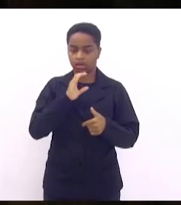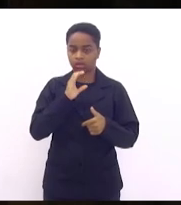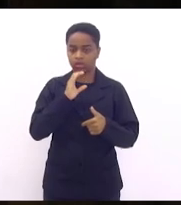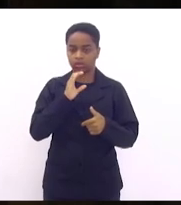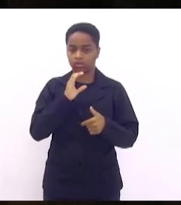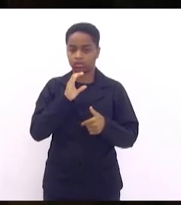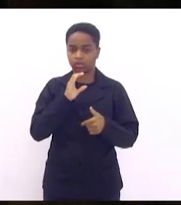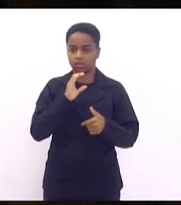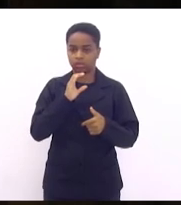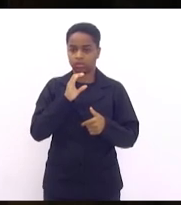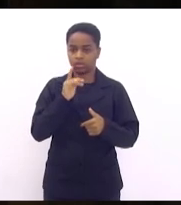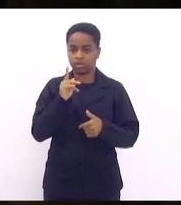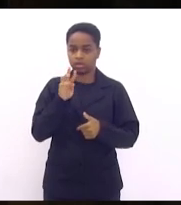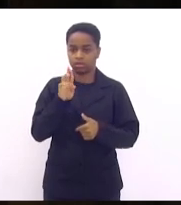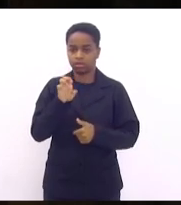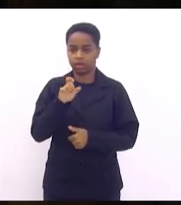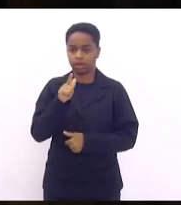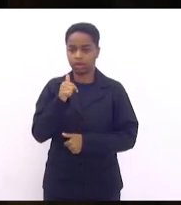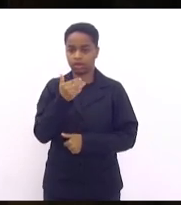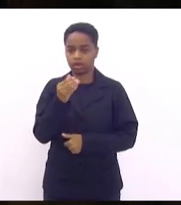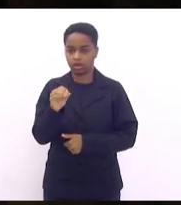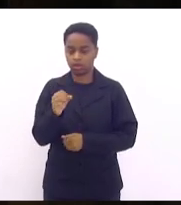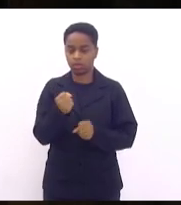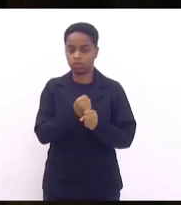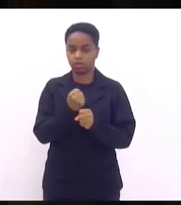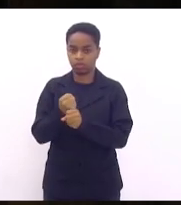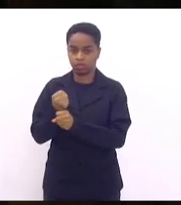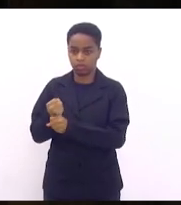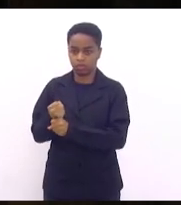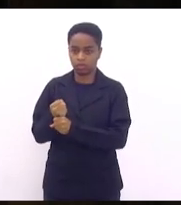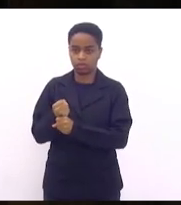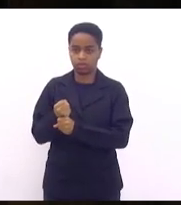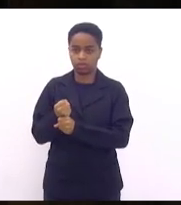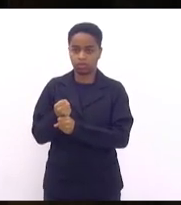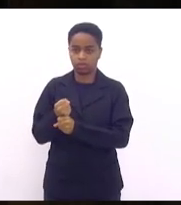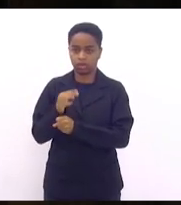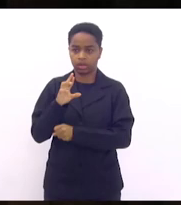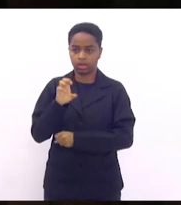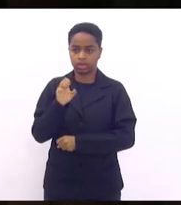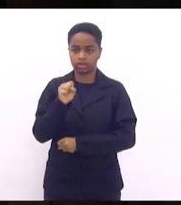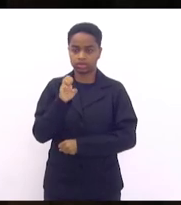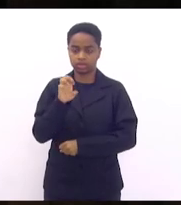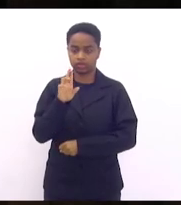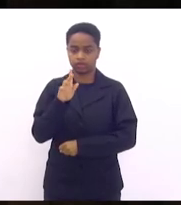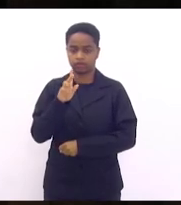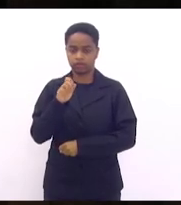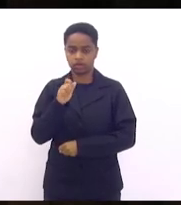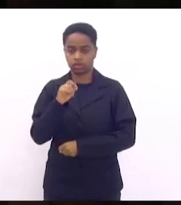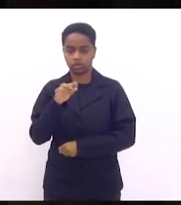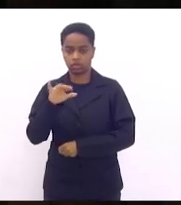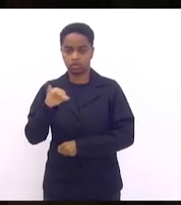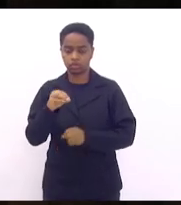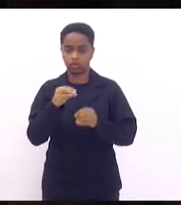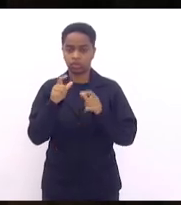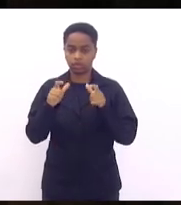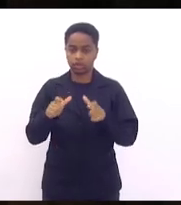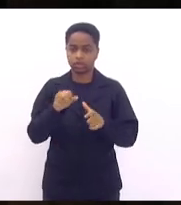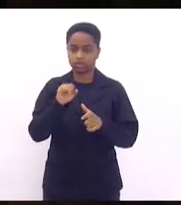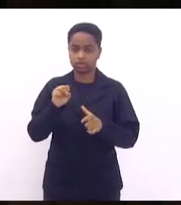do pregão para a construção do reservatório em Atafona, no município de São João da